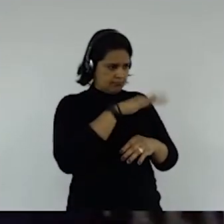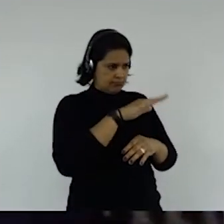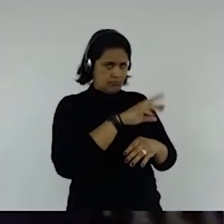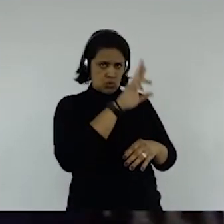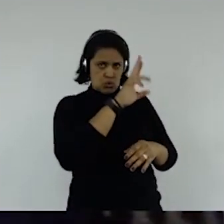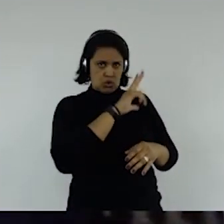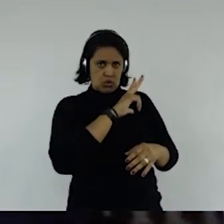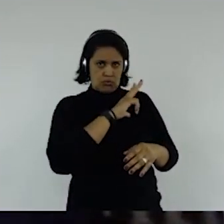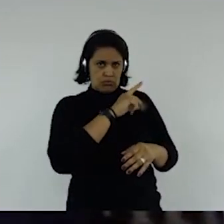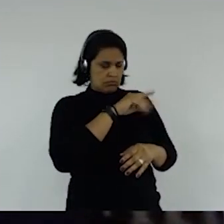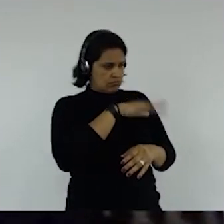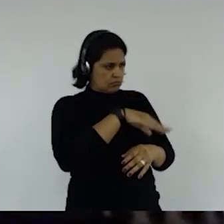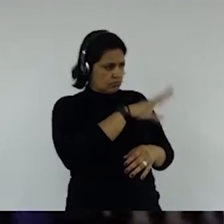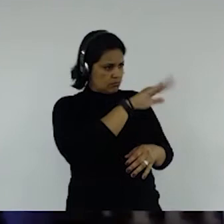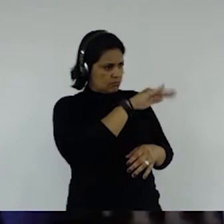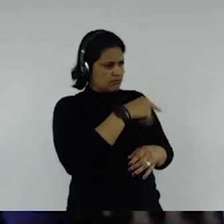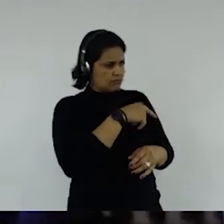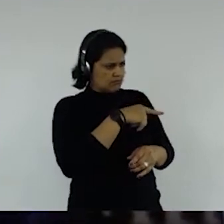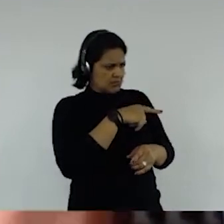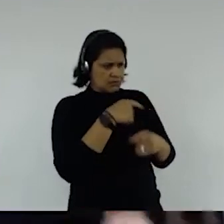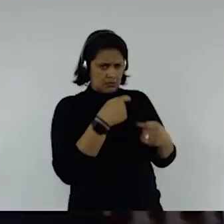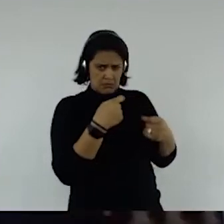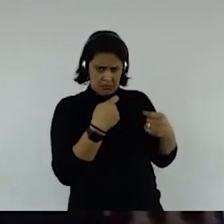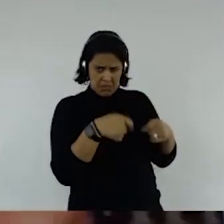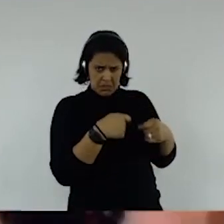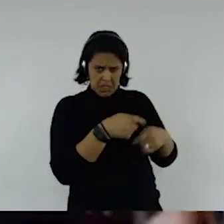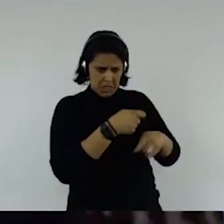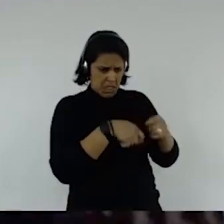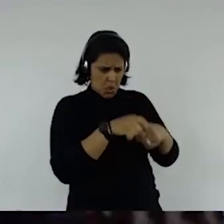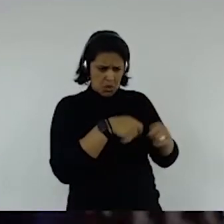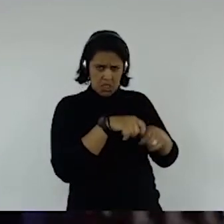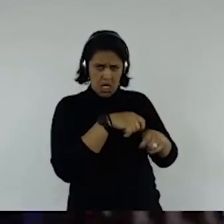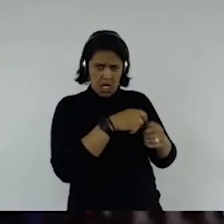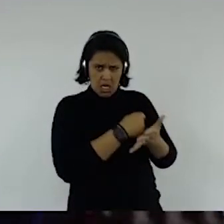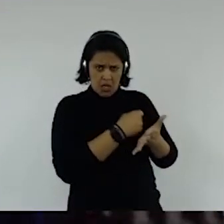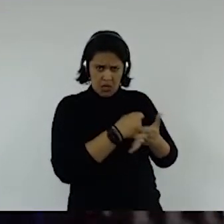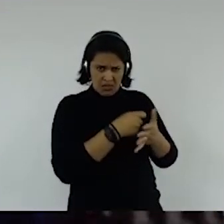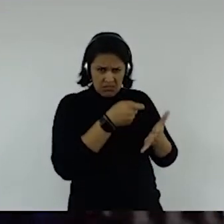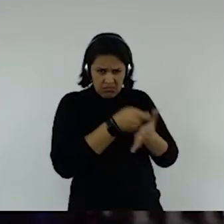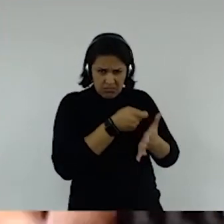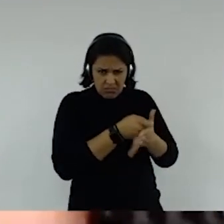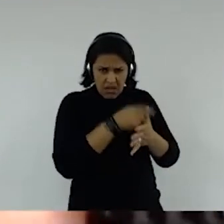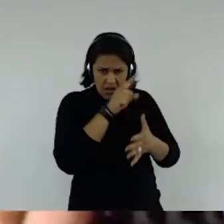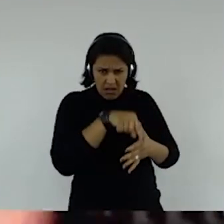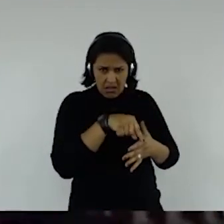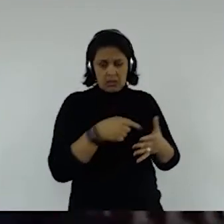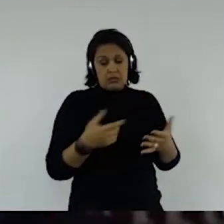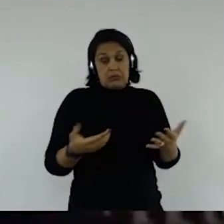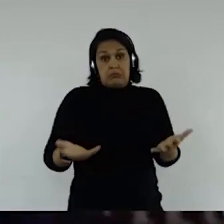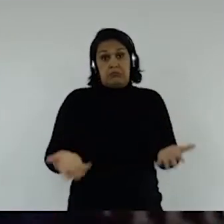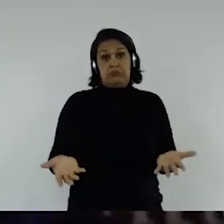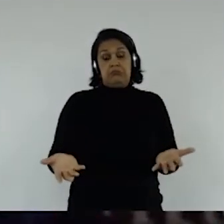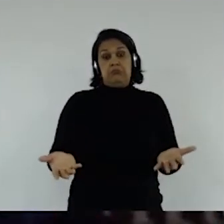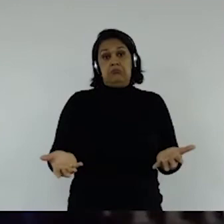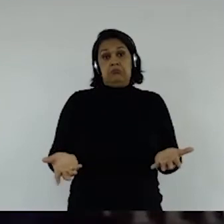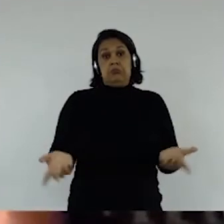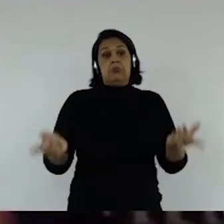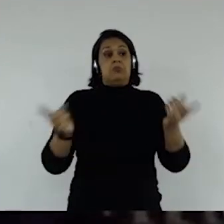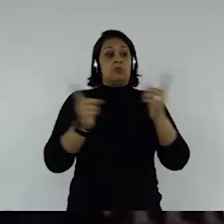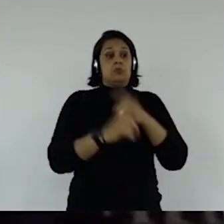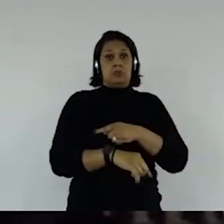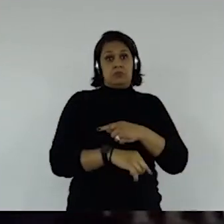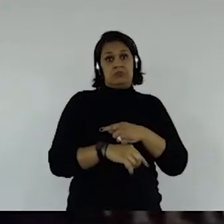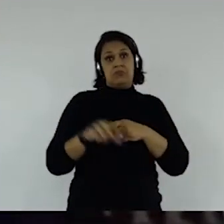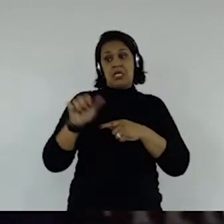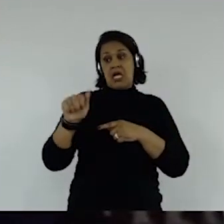o dono do imóvel, para o senhorio, ele tem que negociar ou não tem que? Existe esse dever de negociar? Então, ao contrário da professora Ana, eu